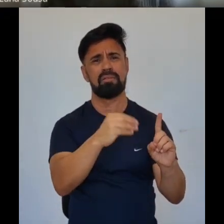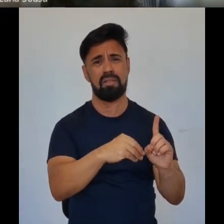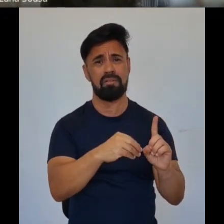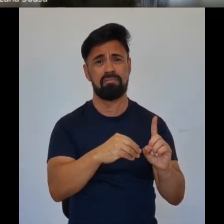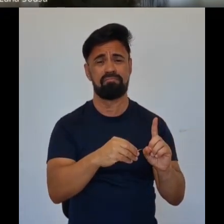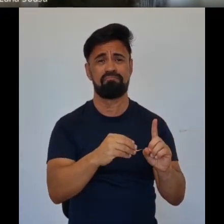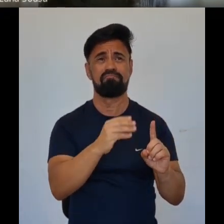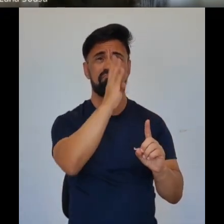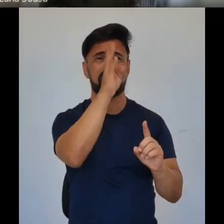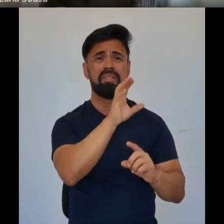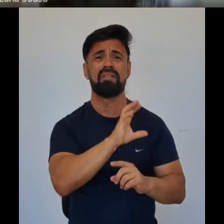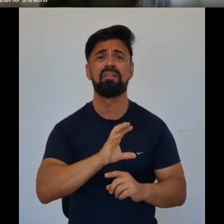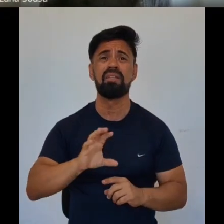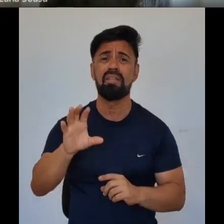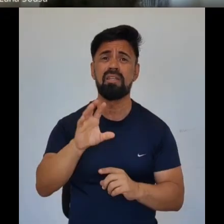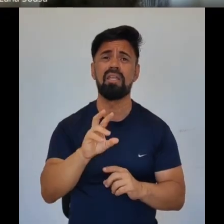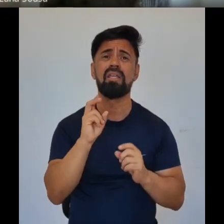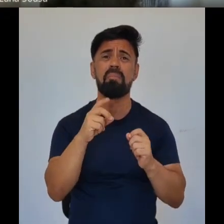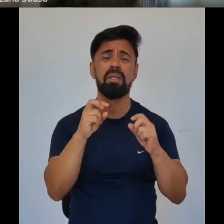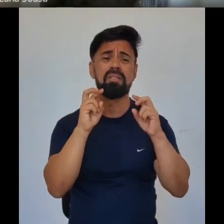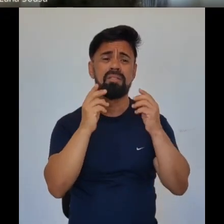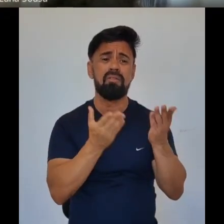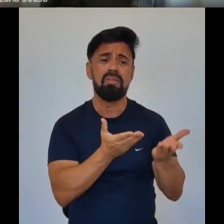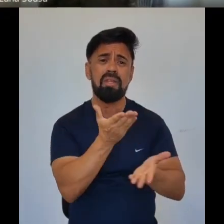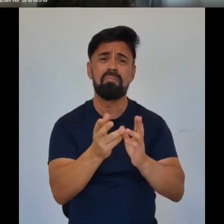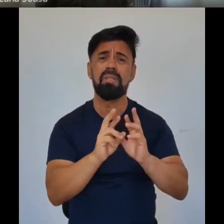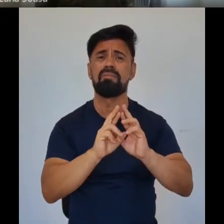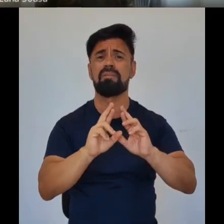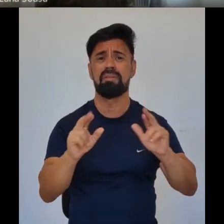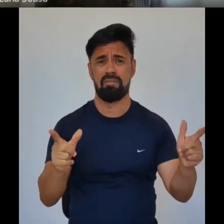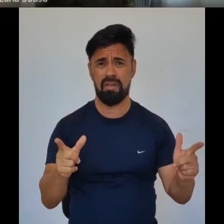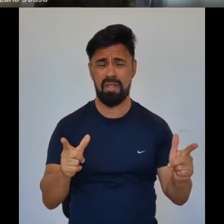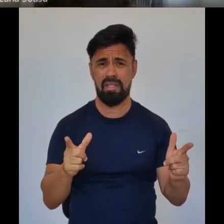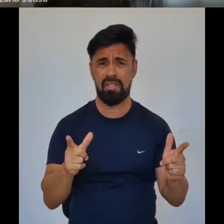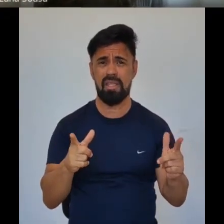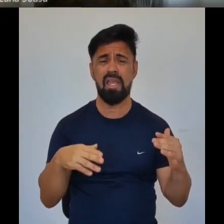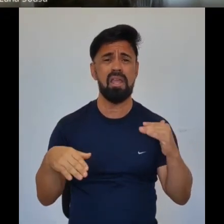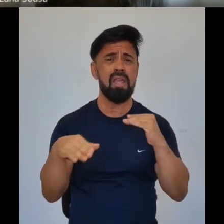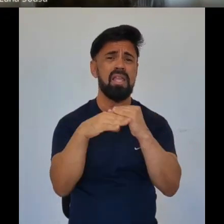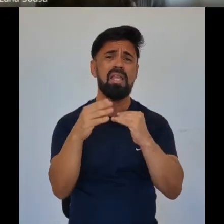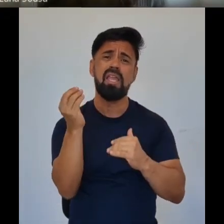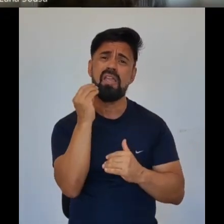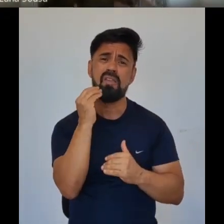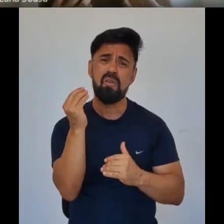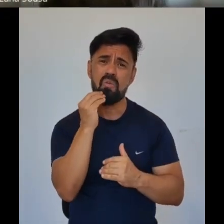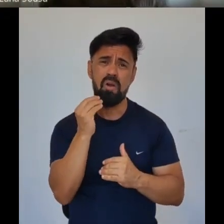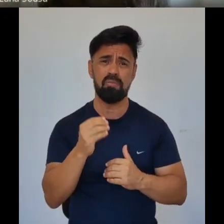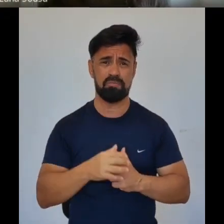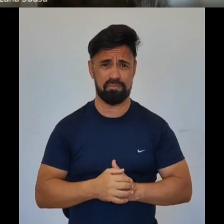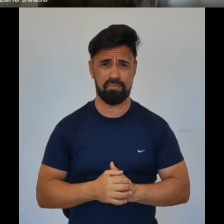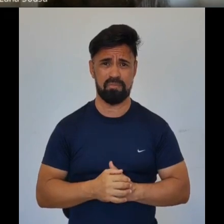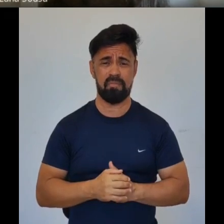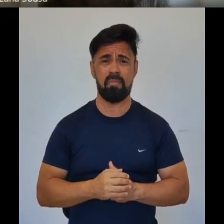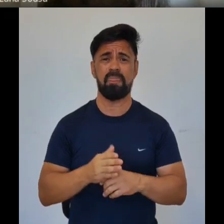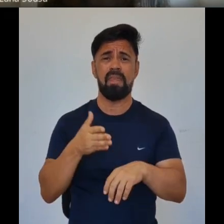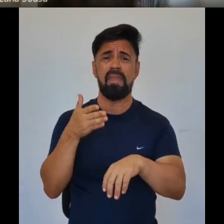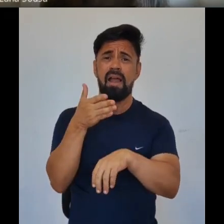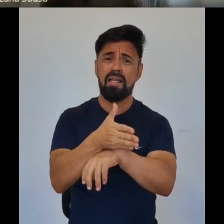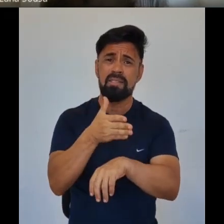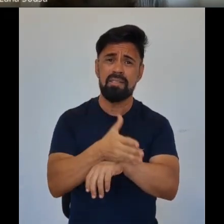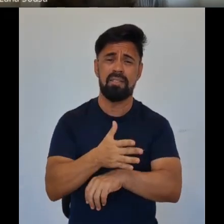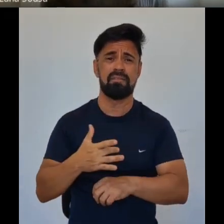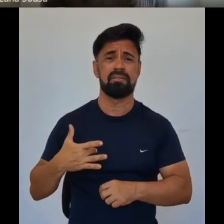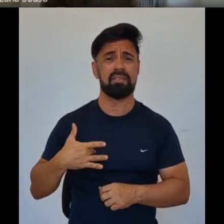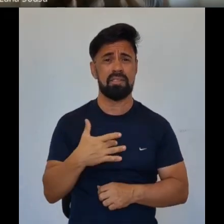no nosso território nacional que vão precisar de um olhar diferenciado para ter então as mesmas oportunidades